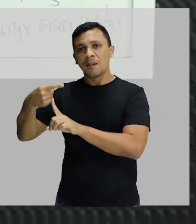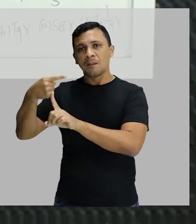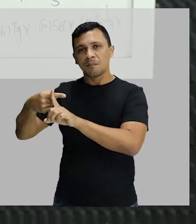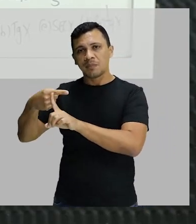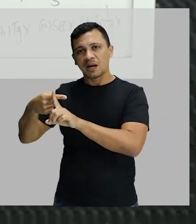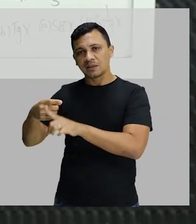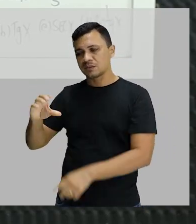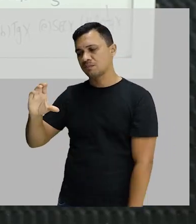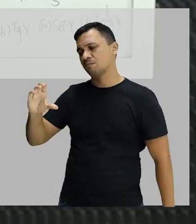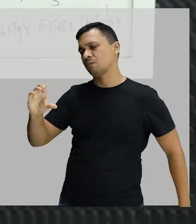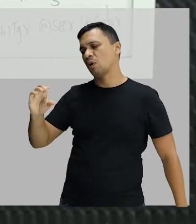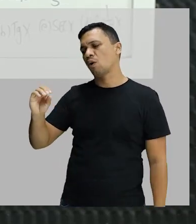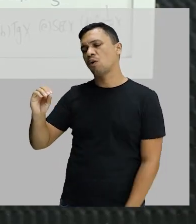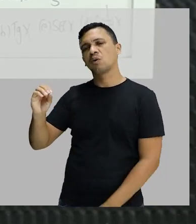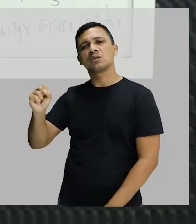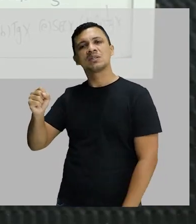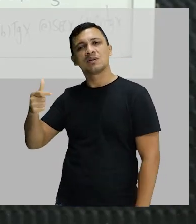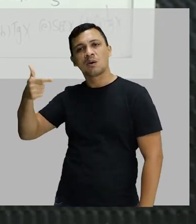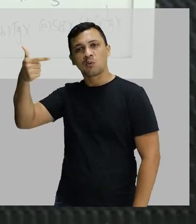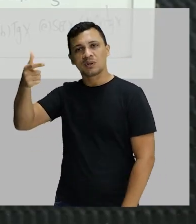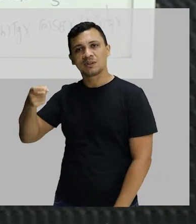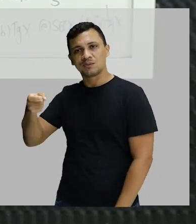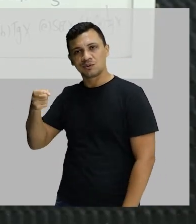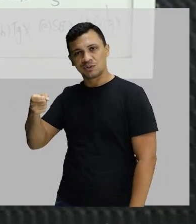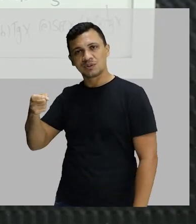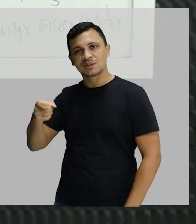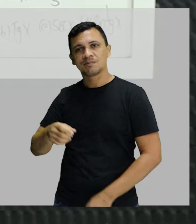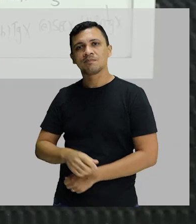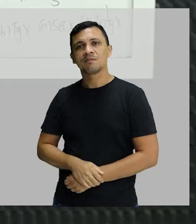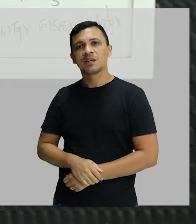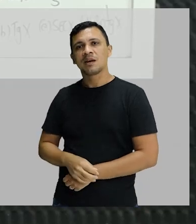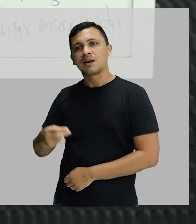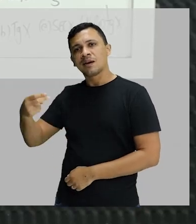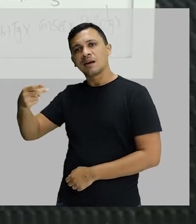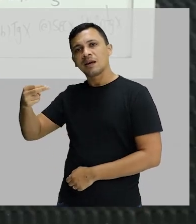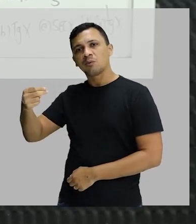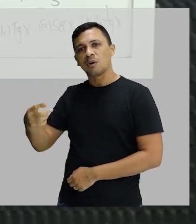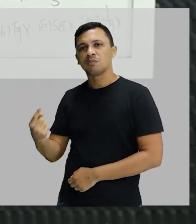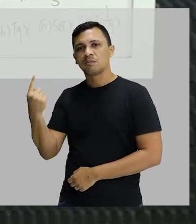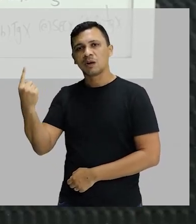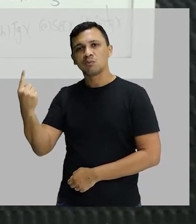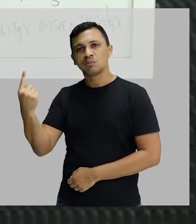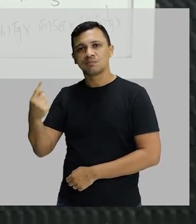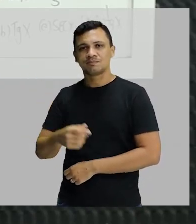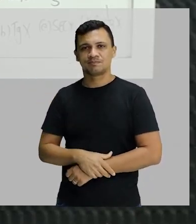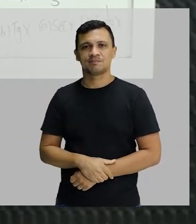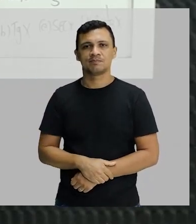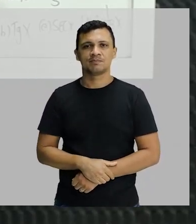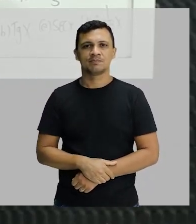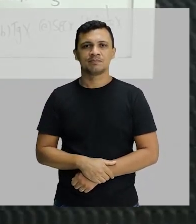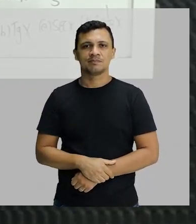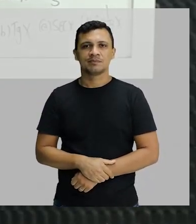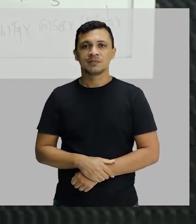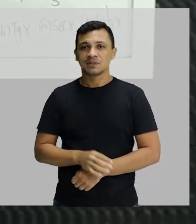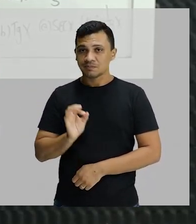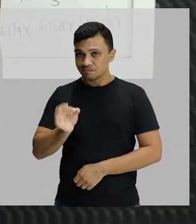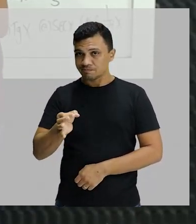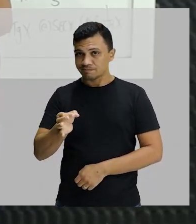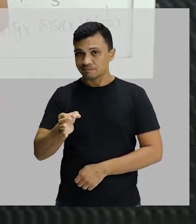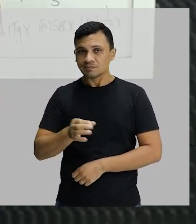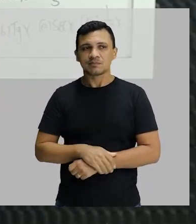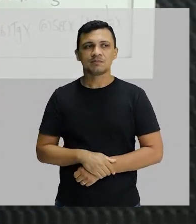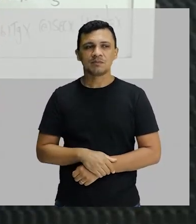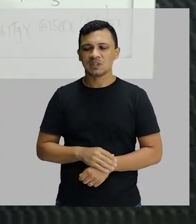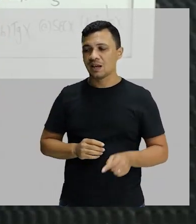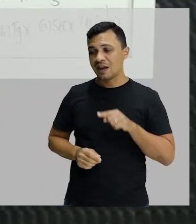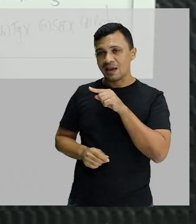mais o cosseno ao quadrado de x é igual a 1. Certo? E essa aqui,